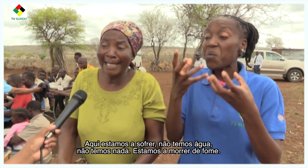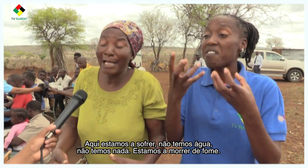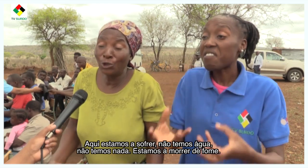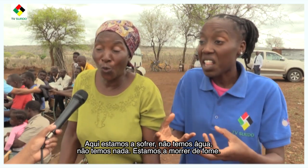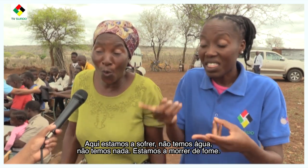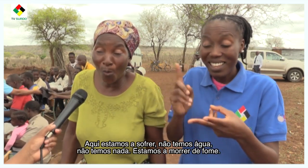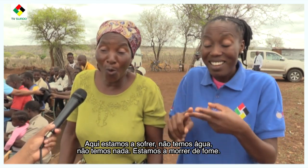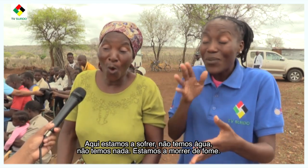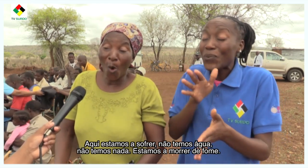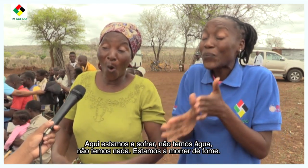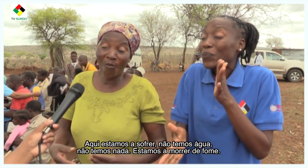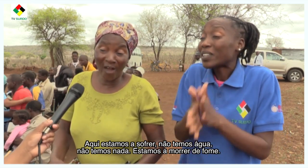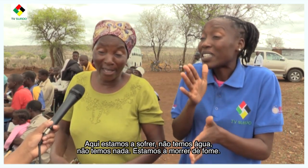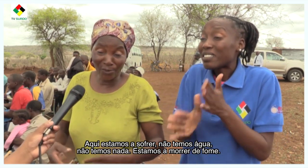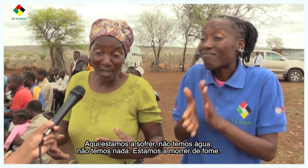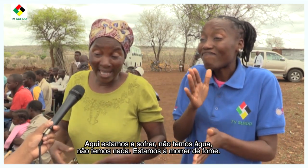estamos a morrer de fome.